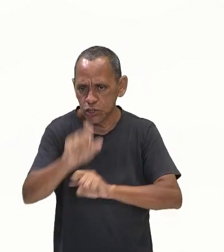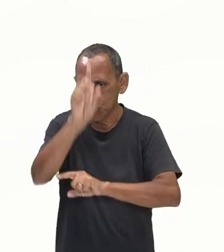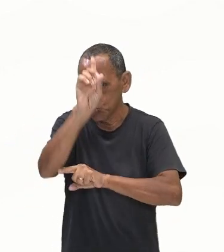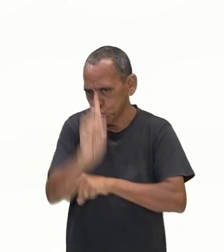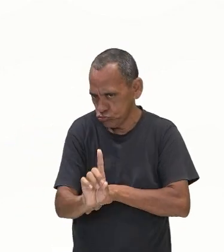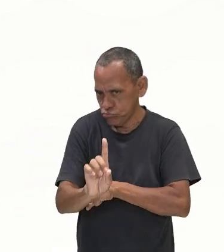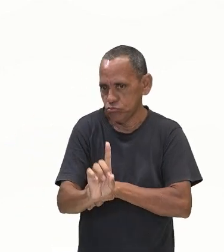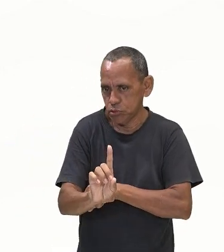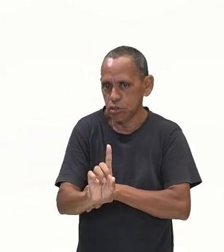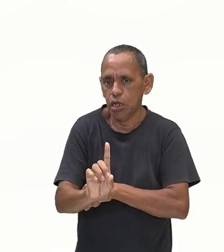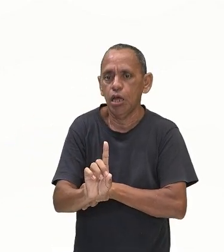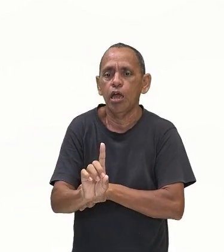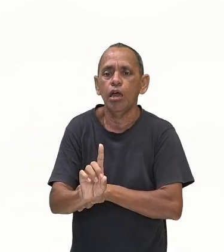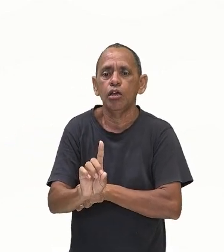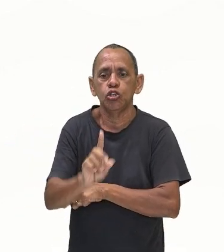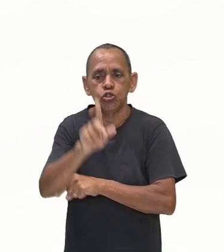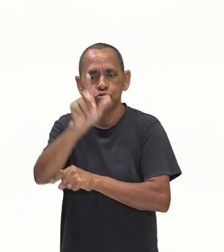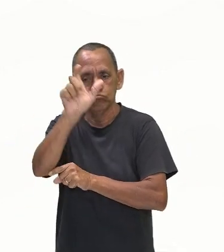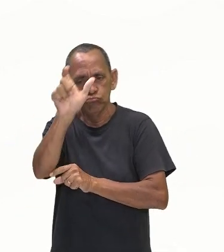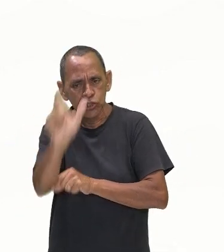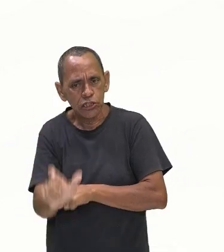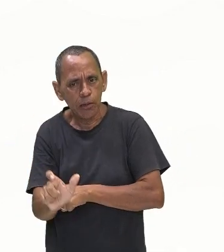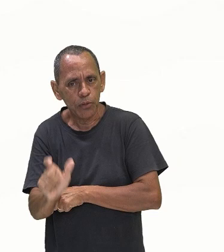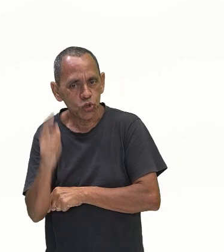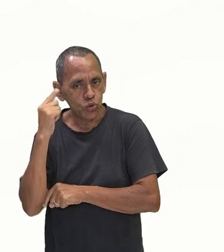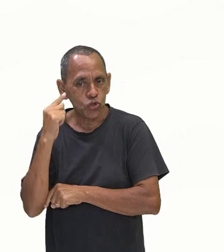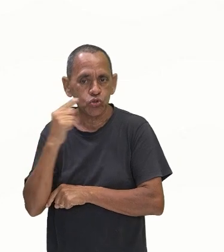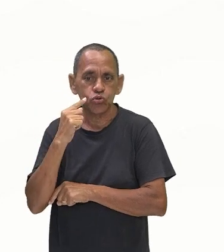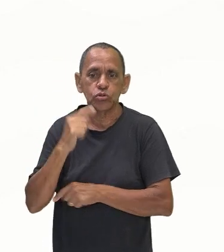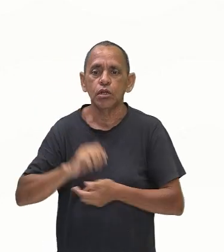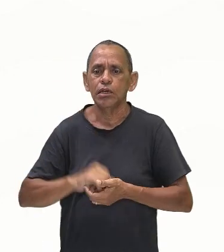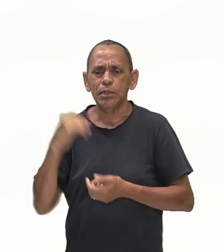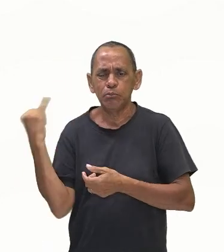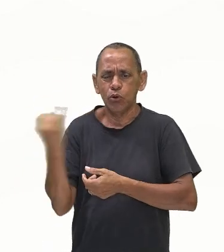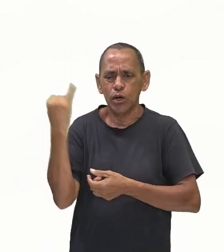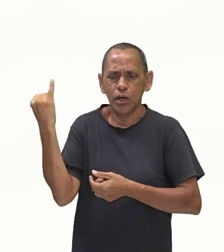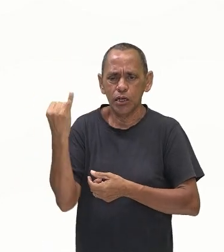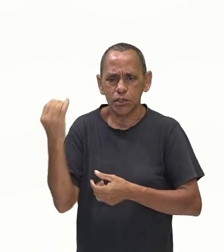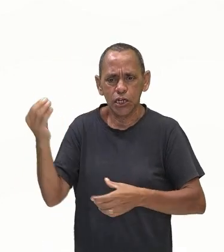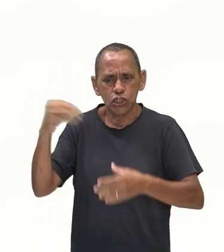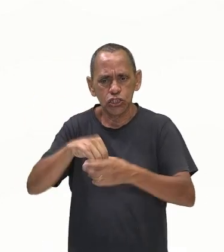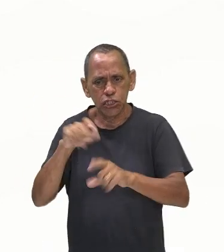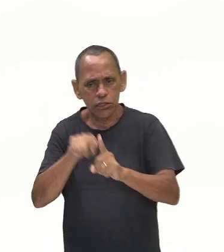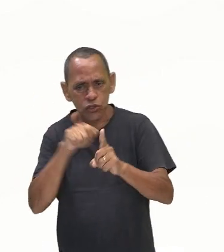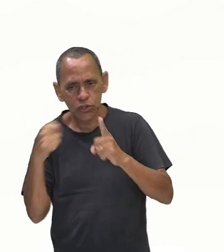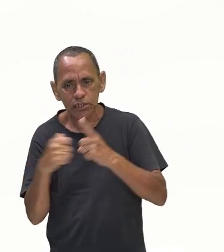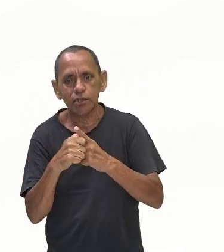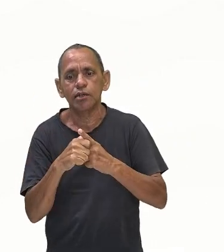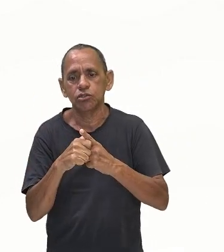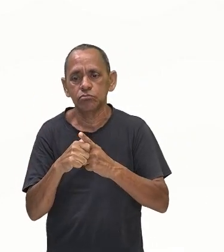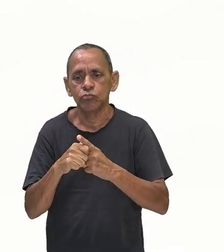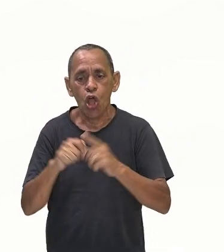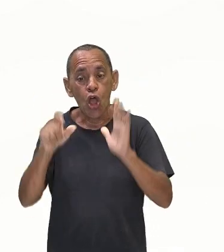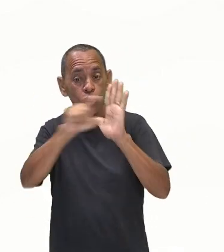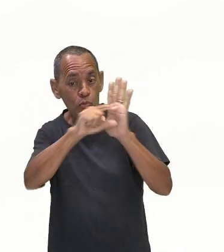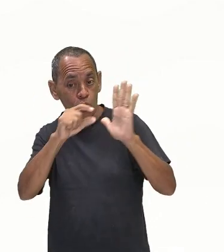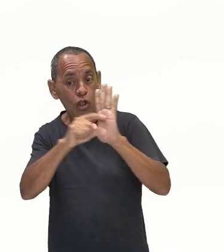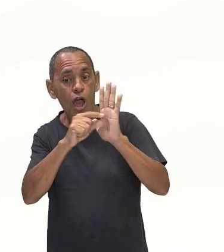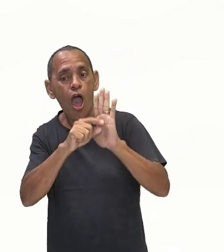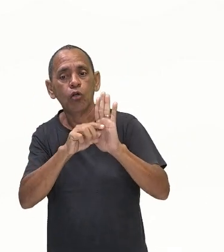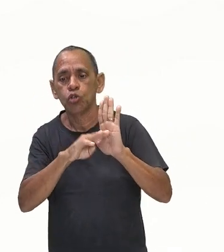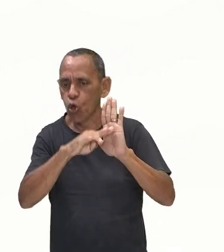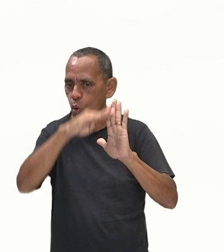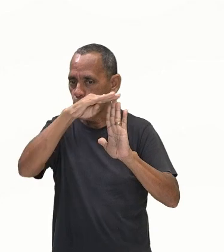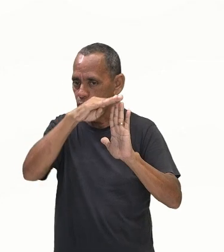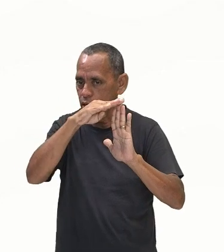tão importante. Então veja que de fato o meu parágrafo tem um início, tem um meio e tem um fim.